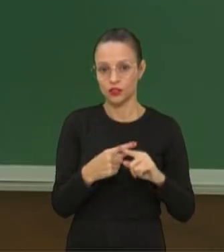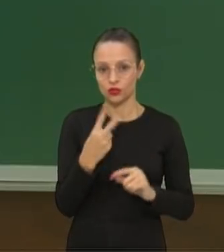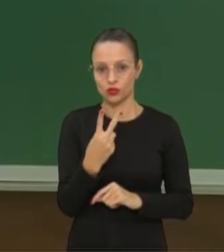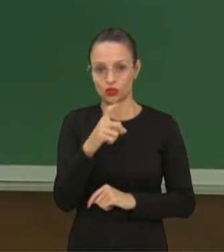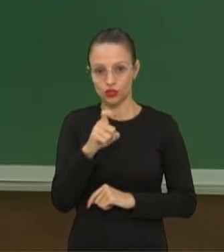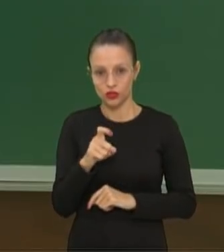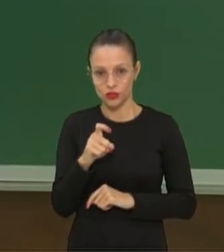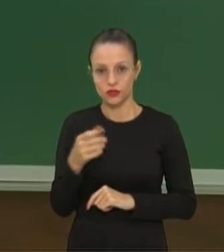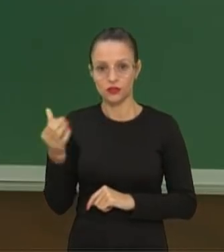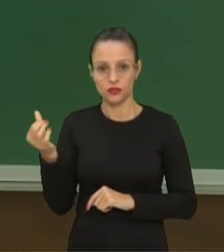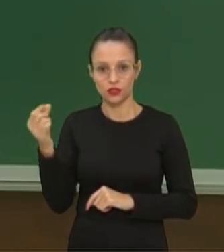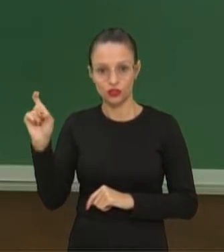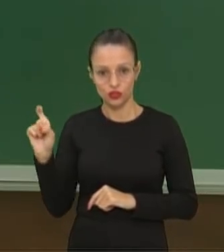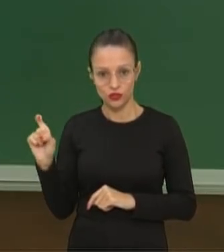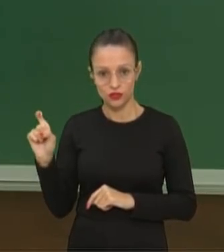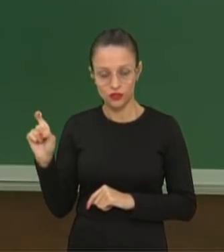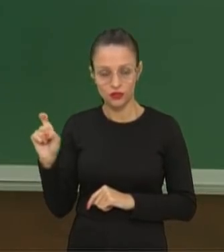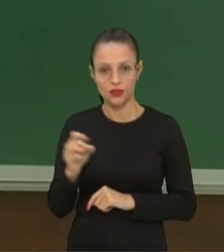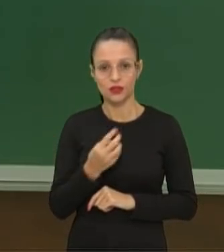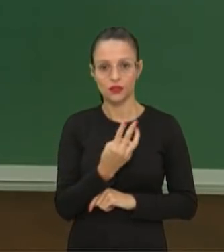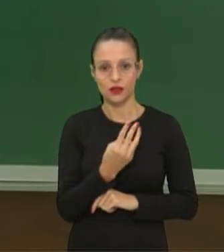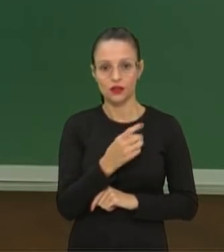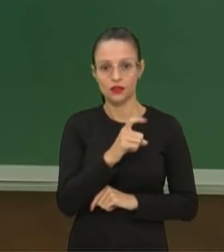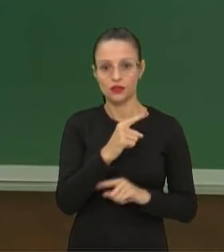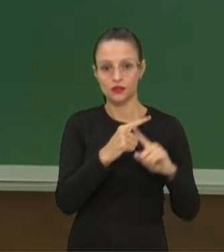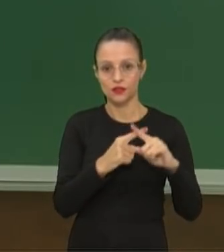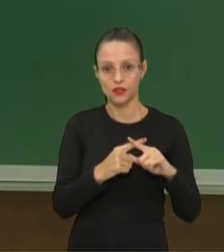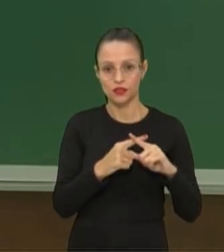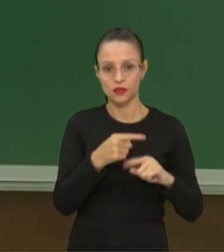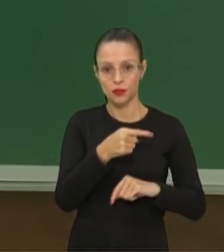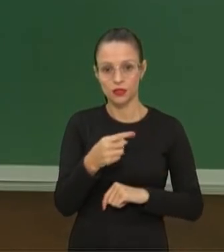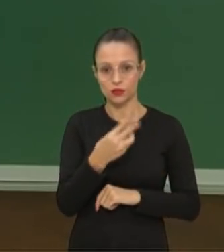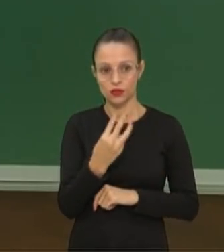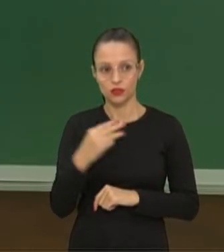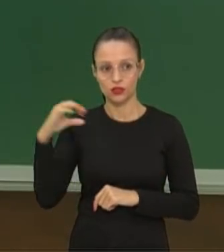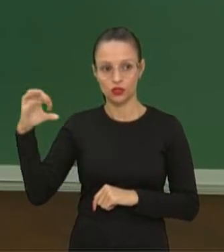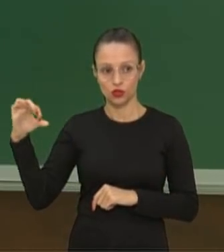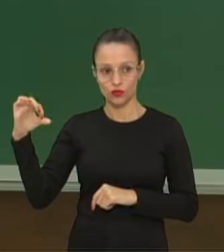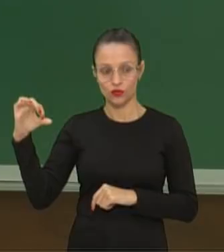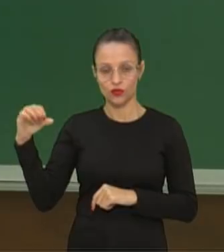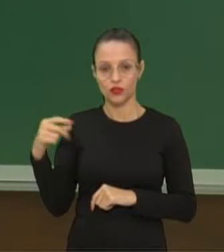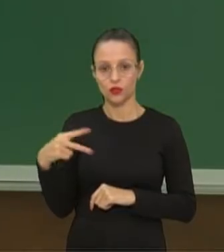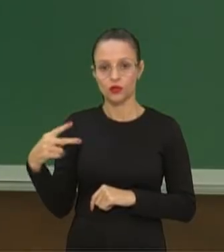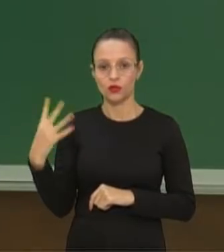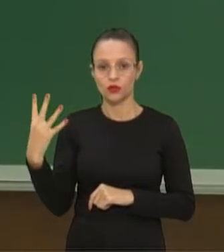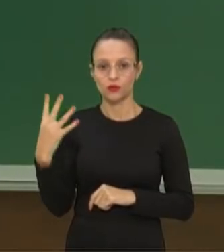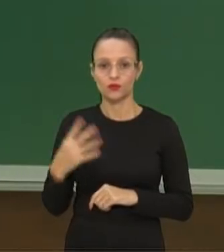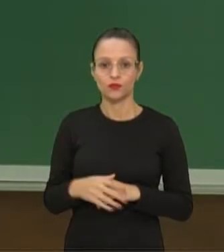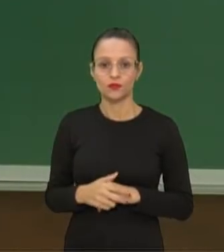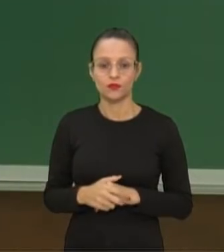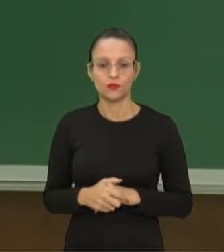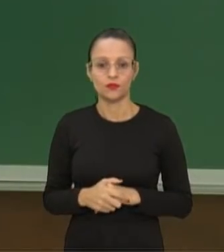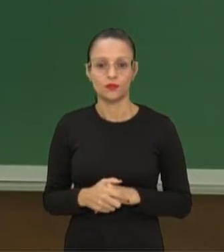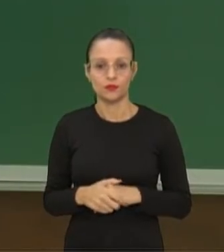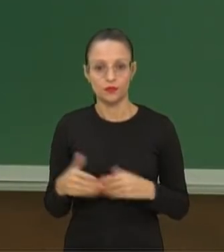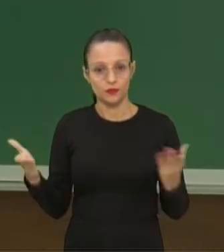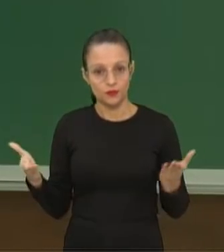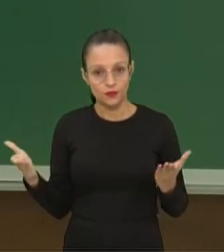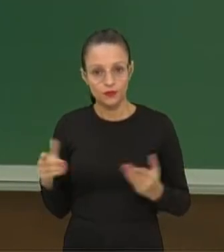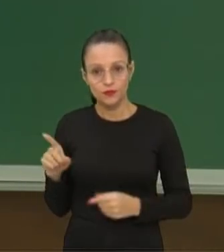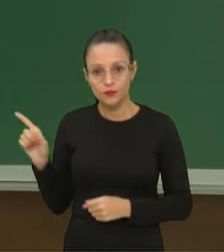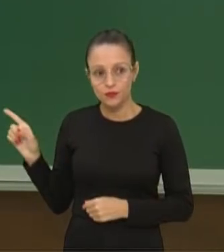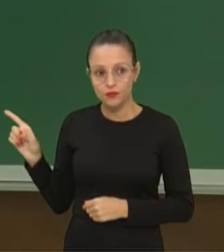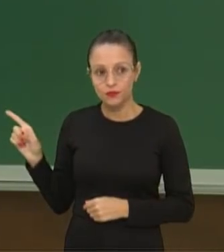é 6x e 3 vezes menos 3 é menos 9. Igual a quanto? Igual a 4. Agora